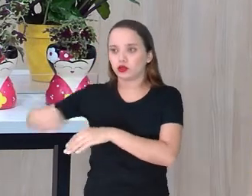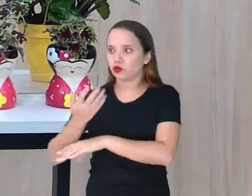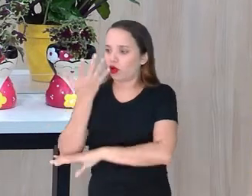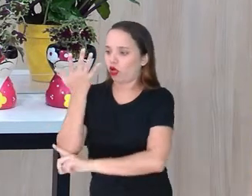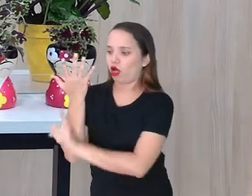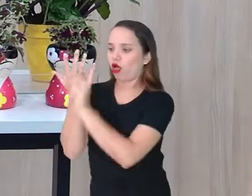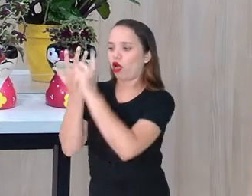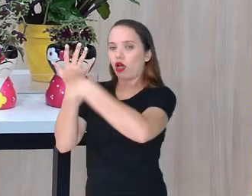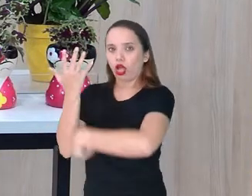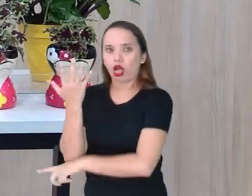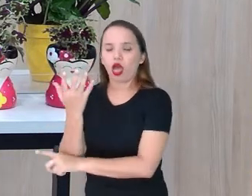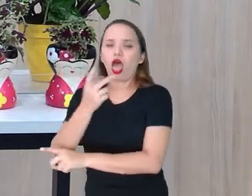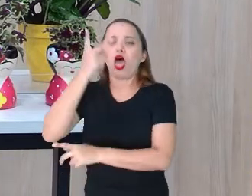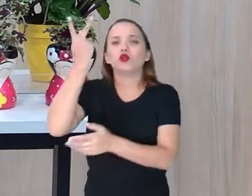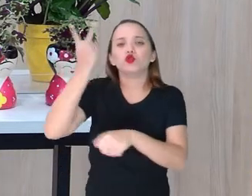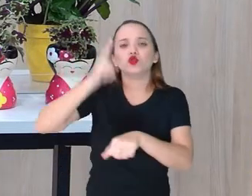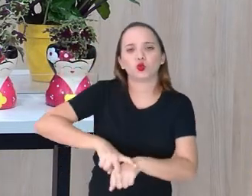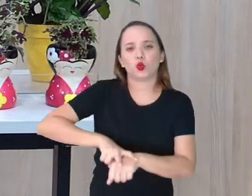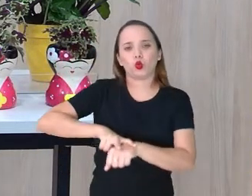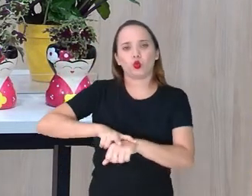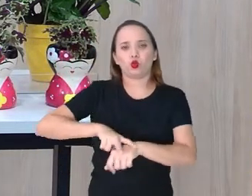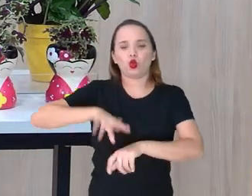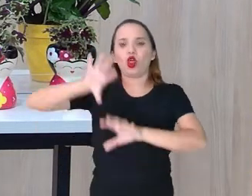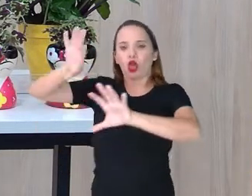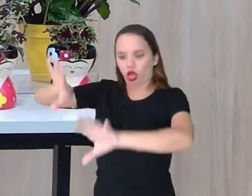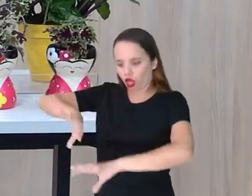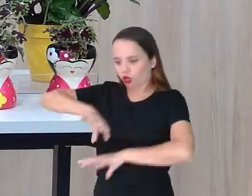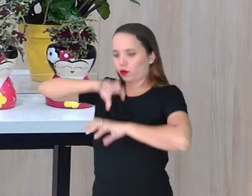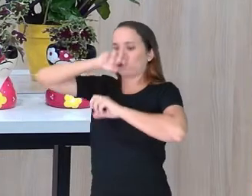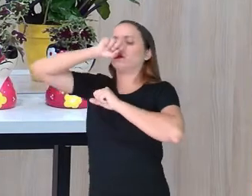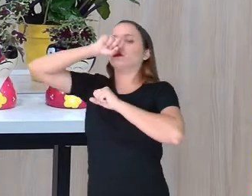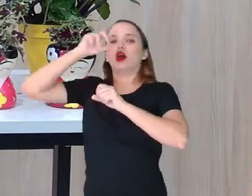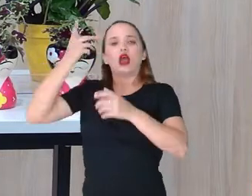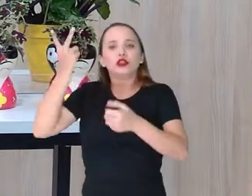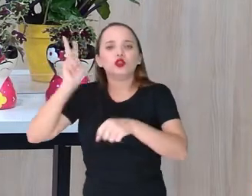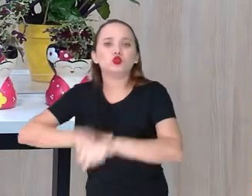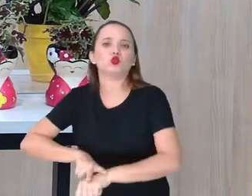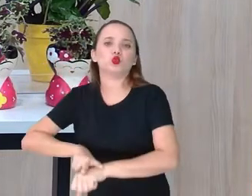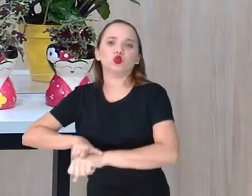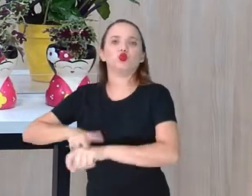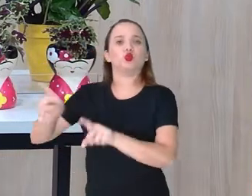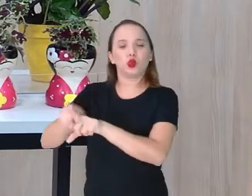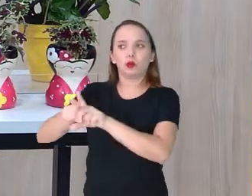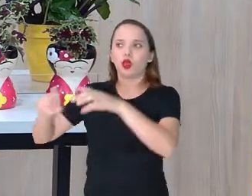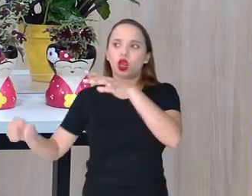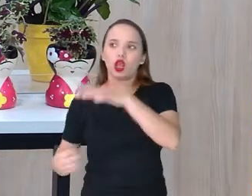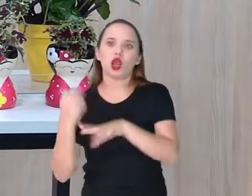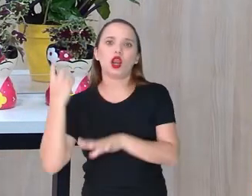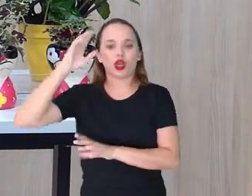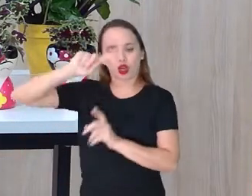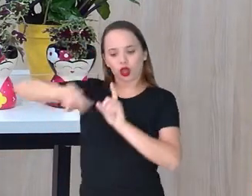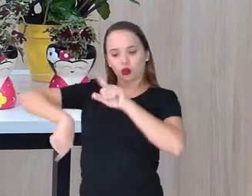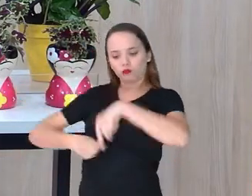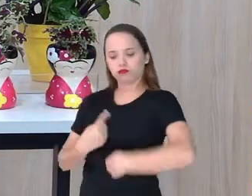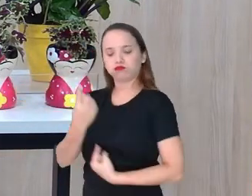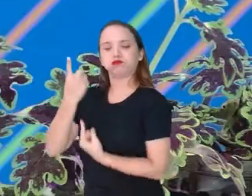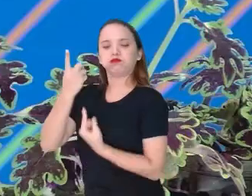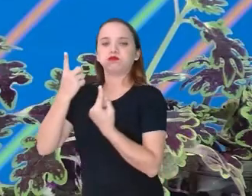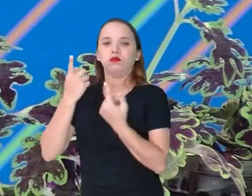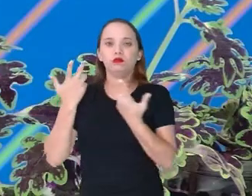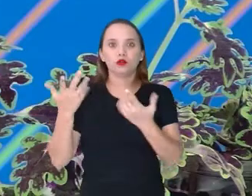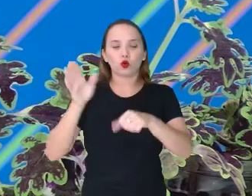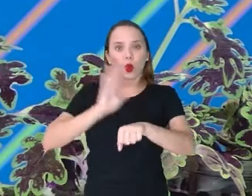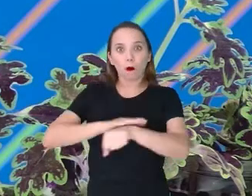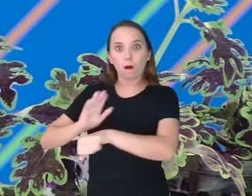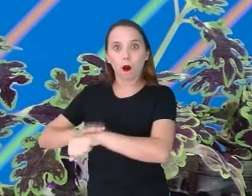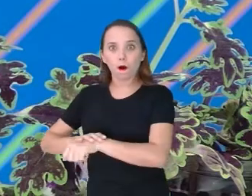momento para realizar o processo da fotossíntese. É tudo em conjunto, automaticamente. Então, ela, no momento que ela está em presença